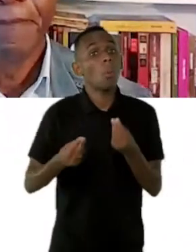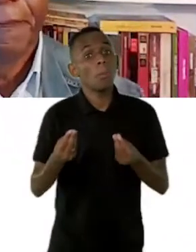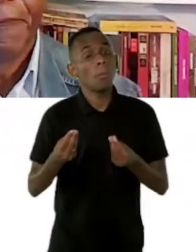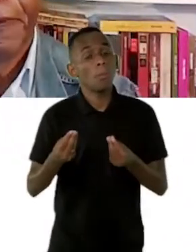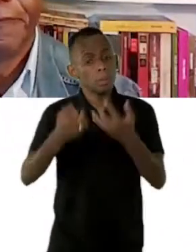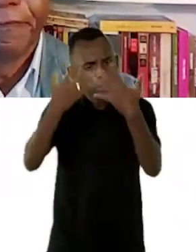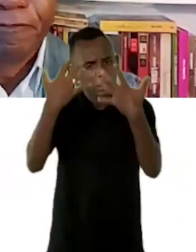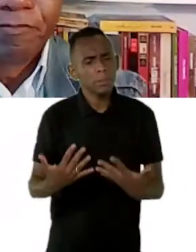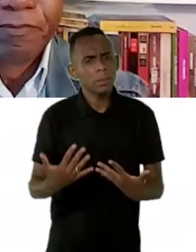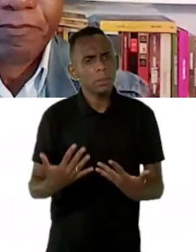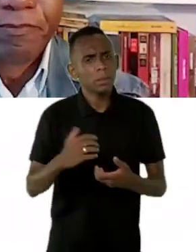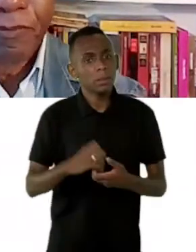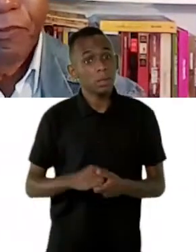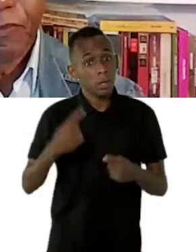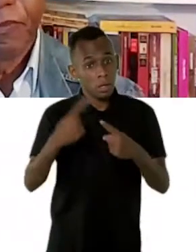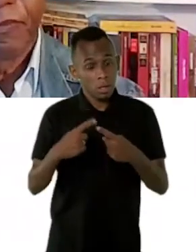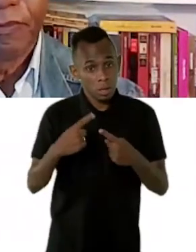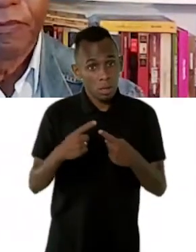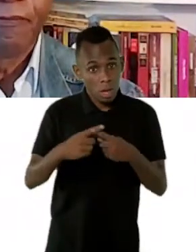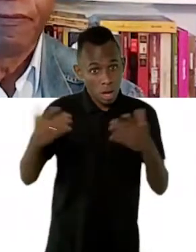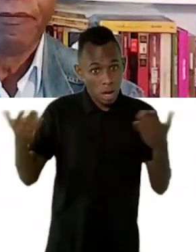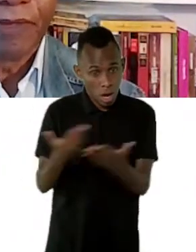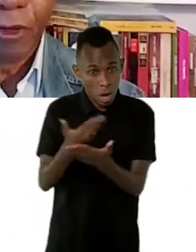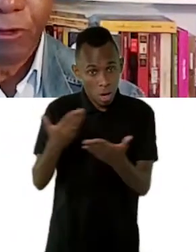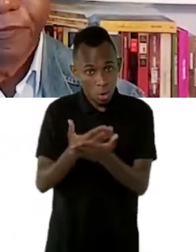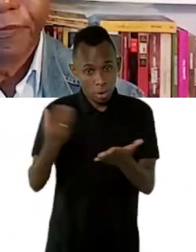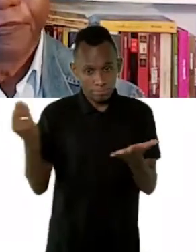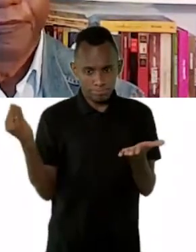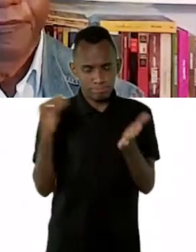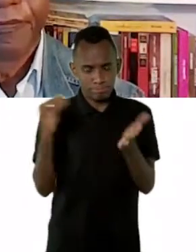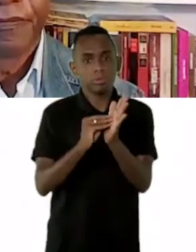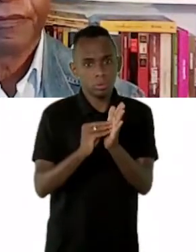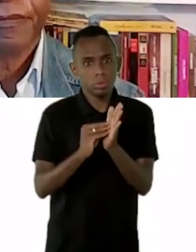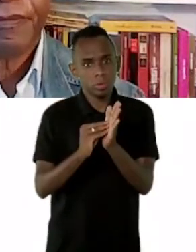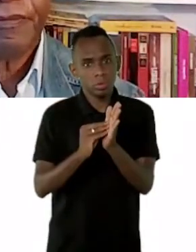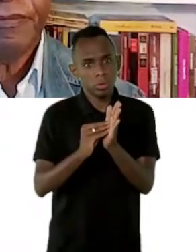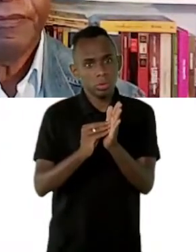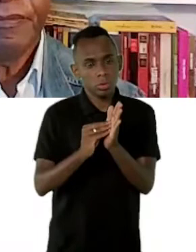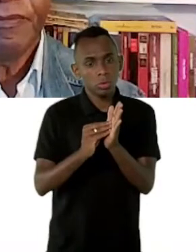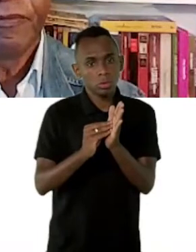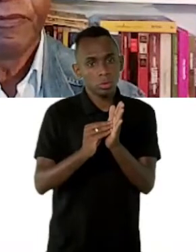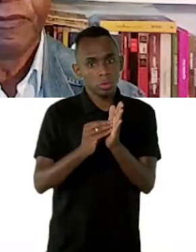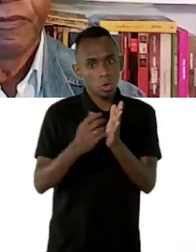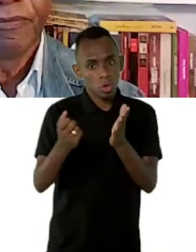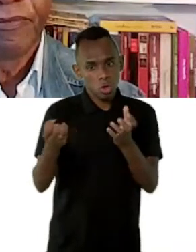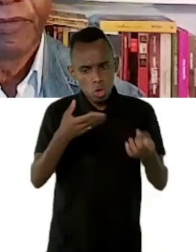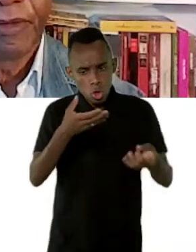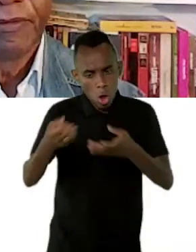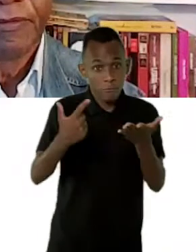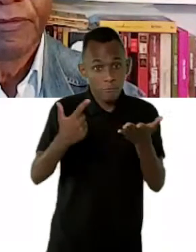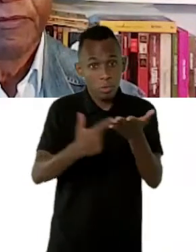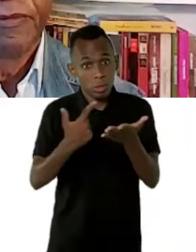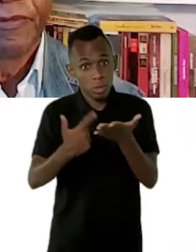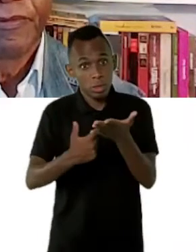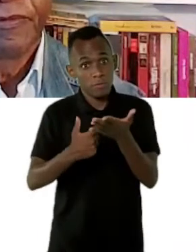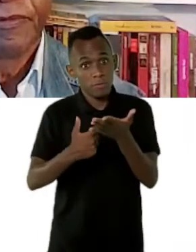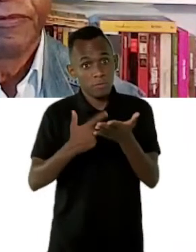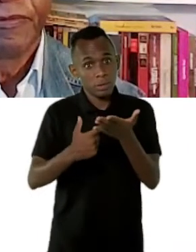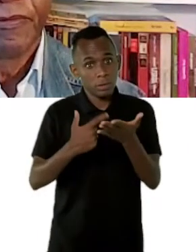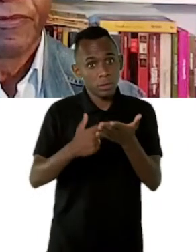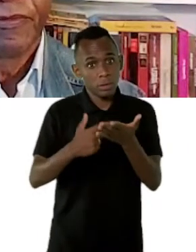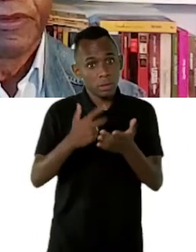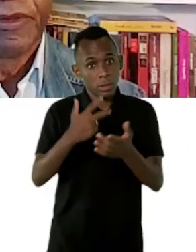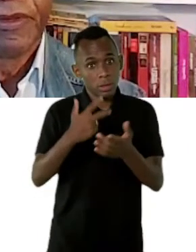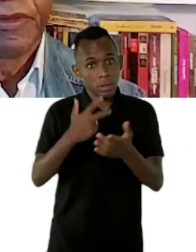olha, agora com a publicação dos seus novos livros, foi essa novamente a imagem que foi